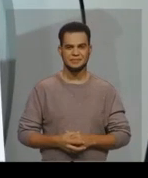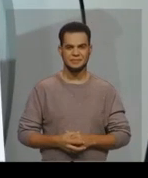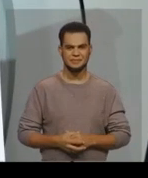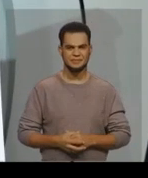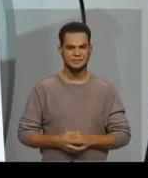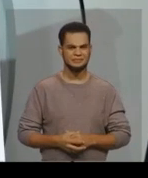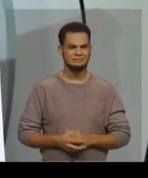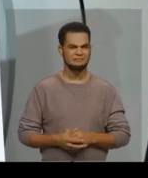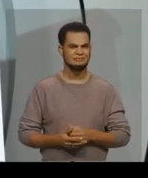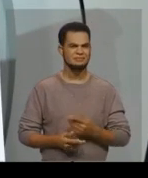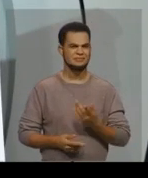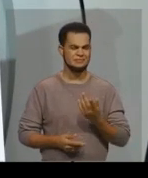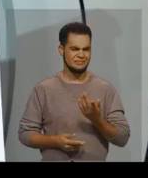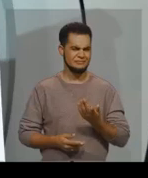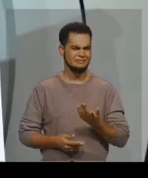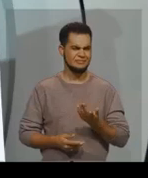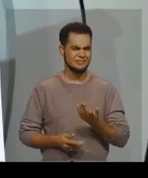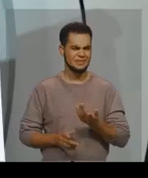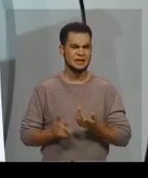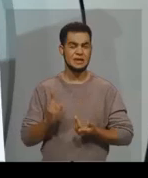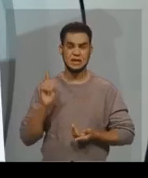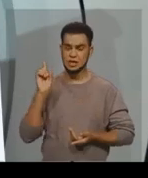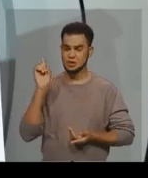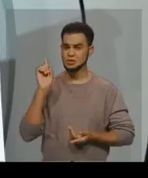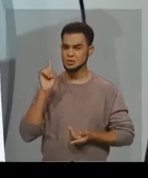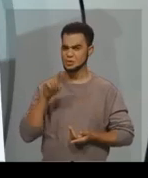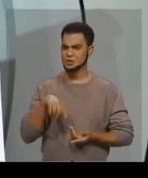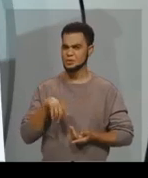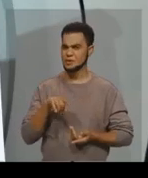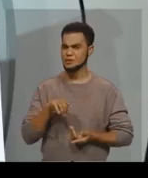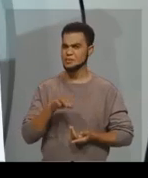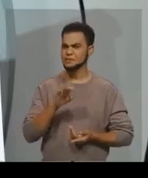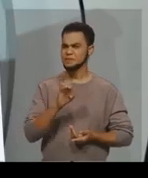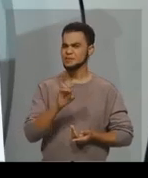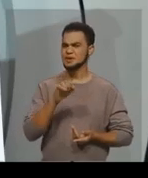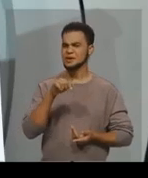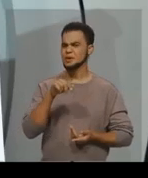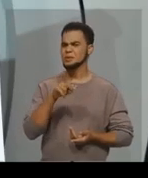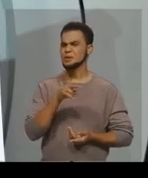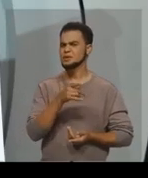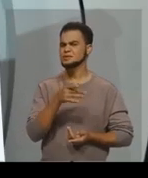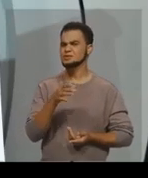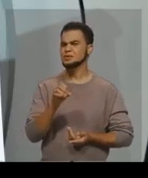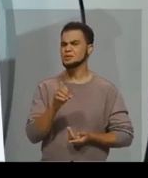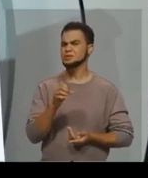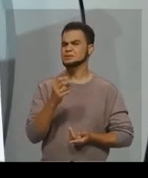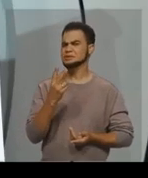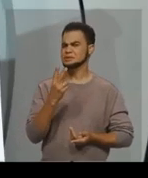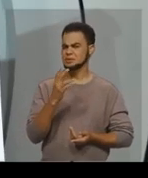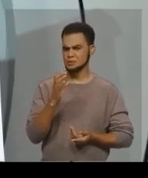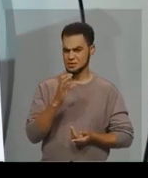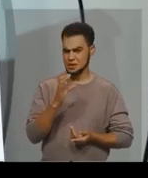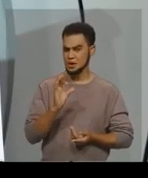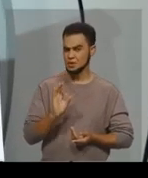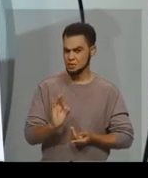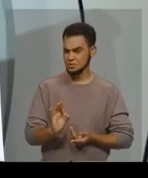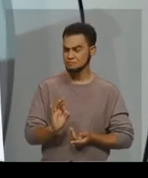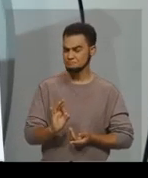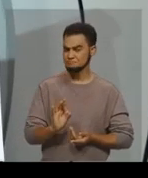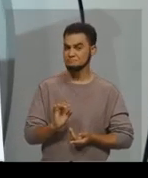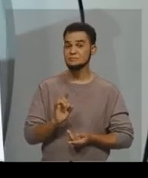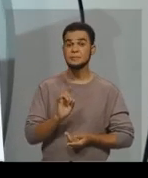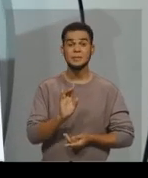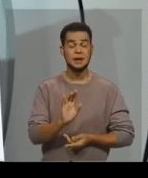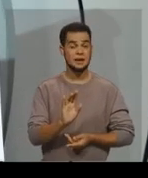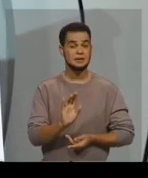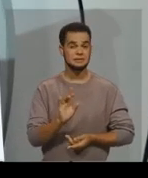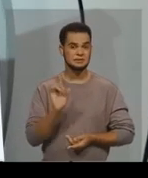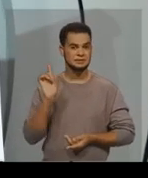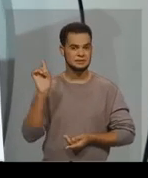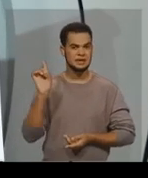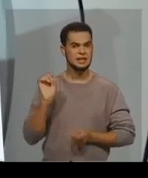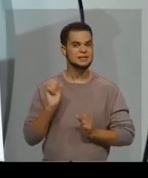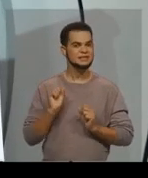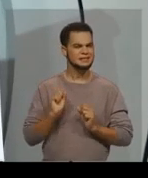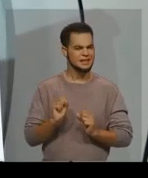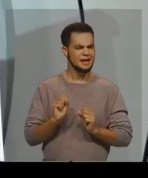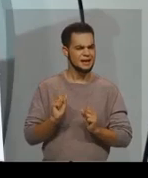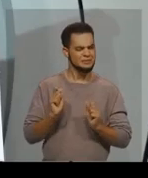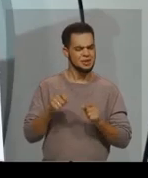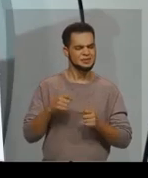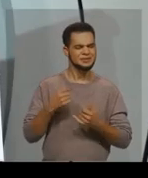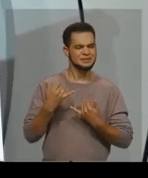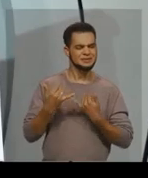Isso aqui é uma equação de segundo grau, uma função de segundo grau. Só estava assim, né? Dá pra gente brincar aqui